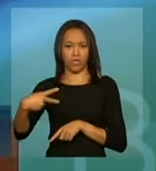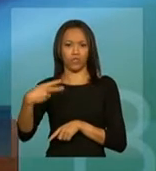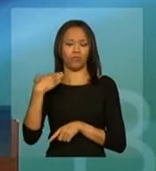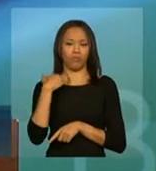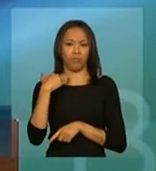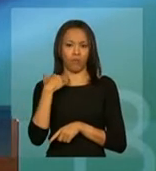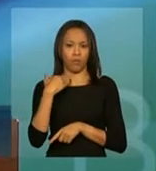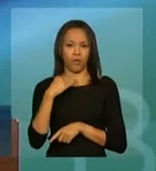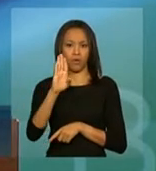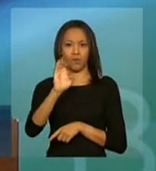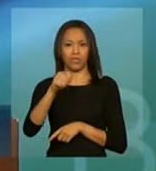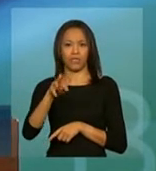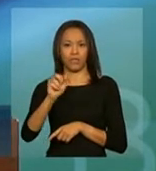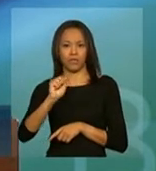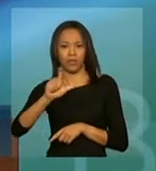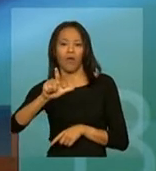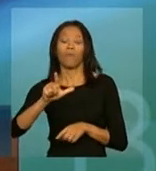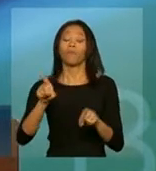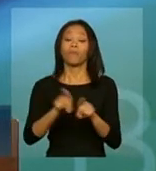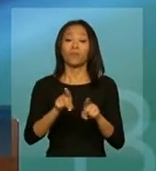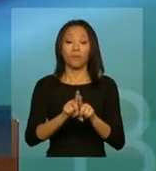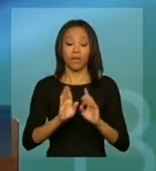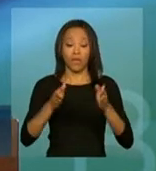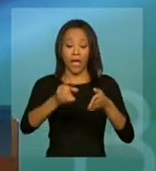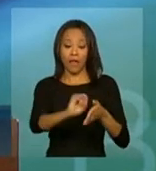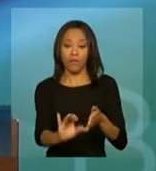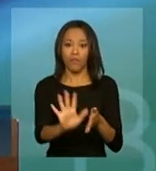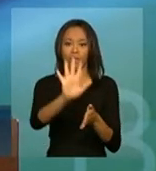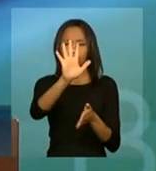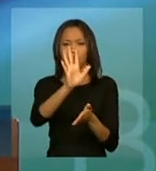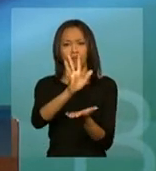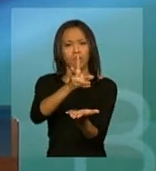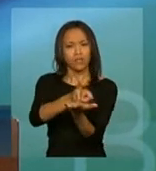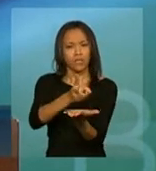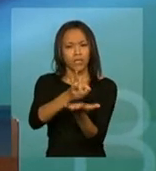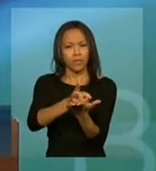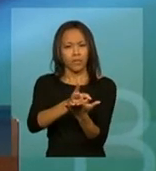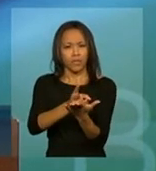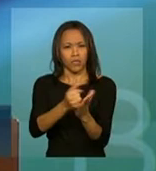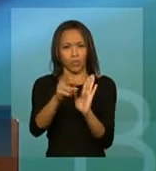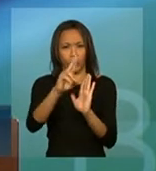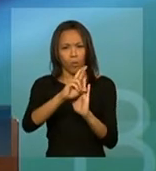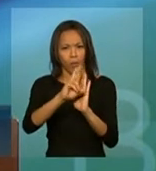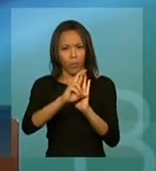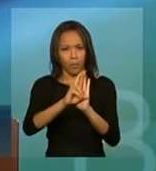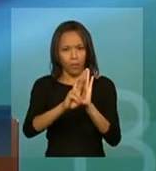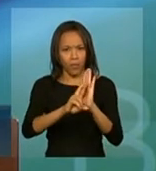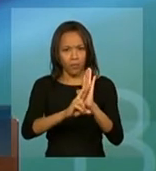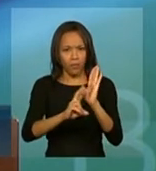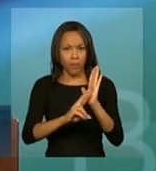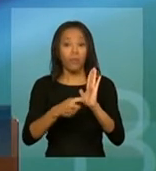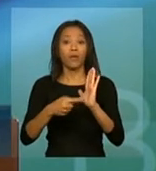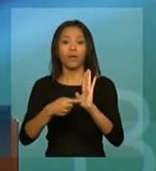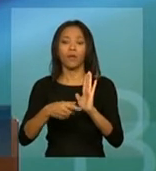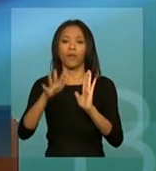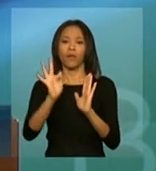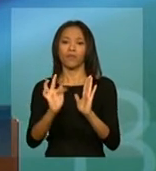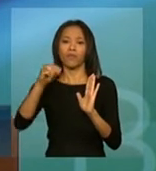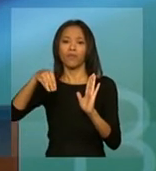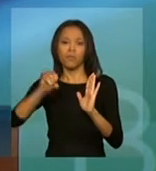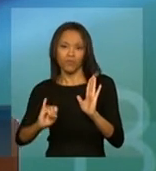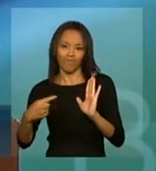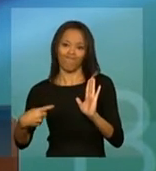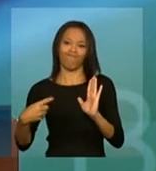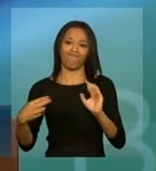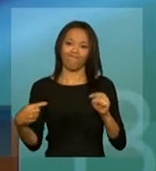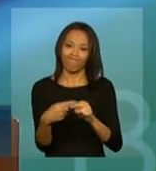ano consecutivo, a inflação se situou dentro da banda de metas estabelecidas pelo Conselho Monetário Nacional, o que